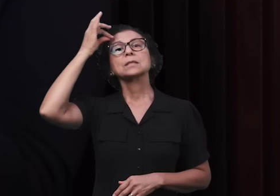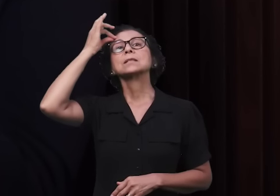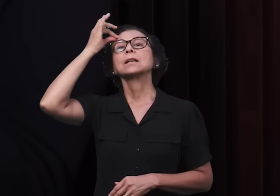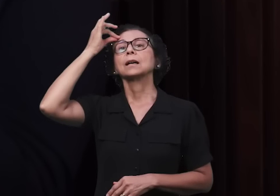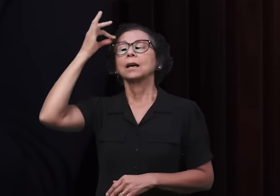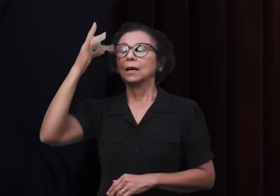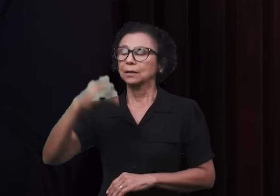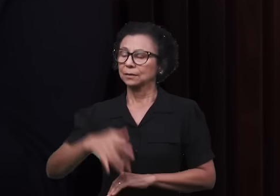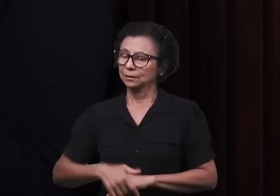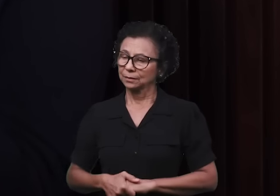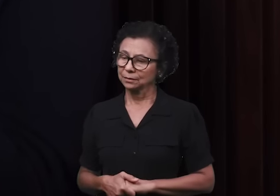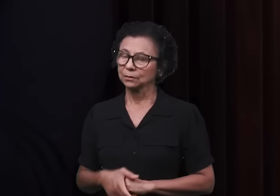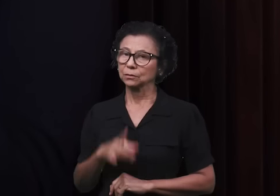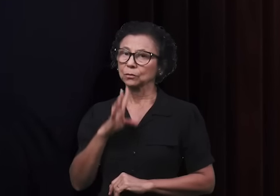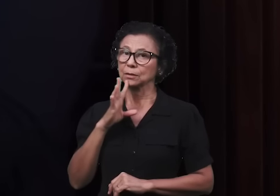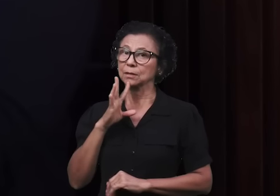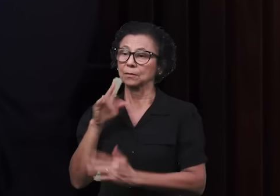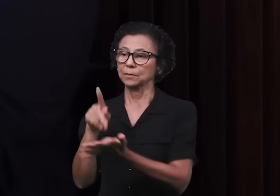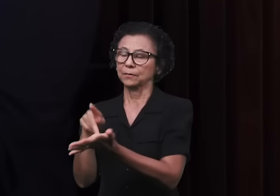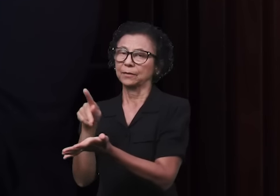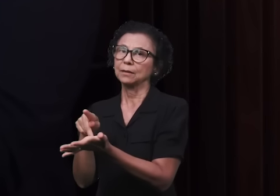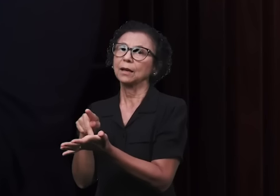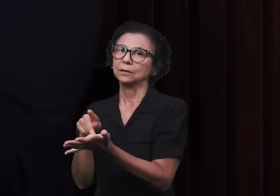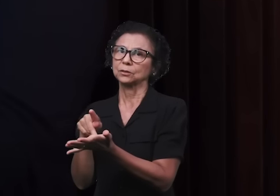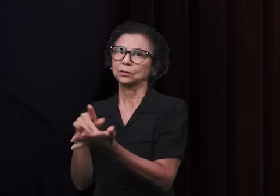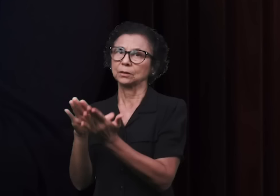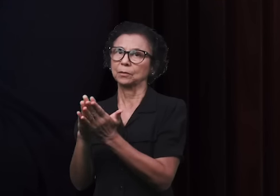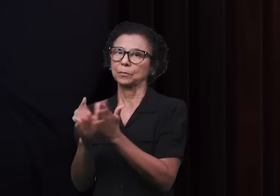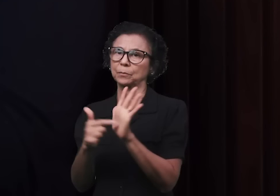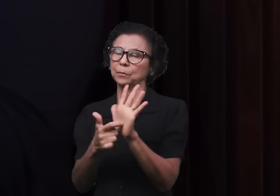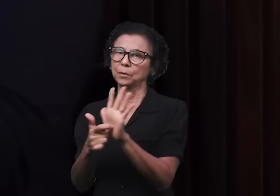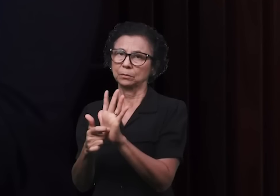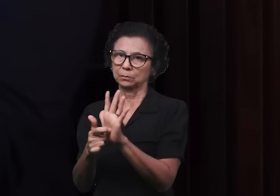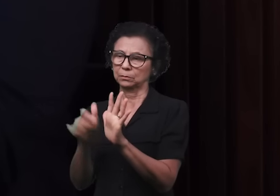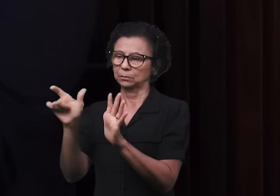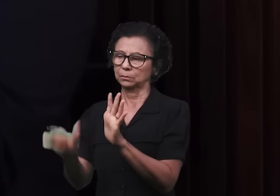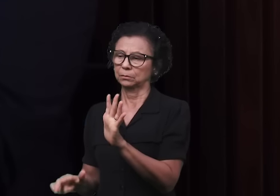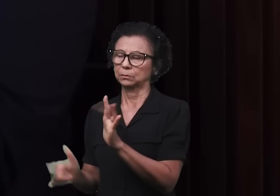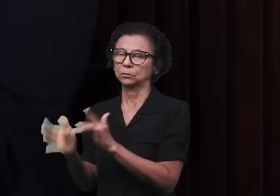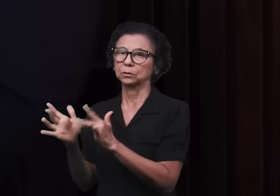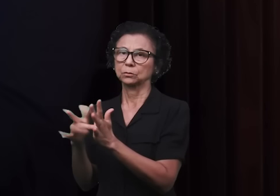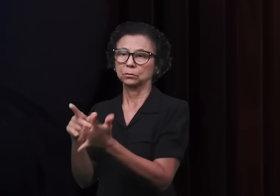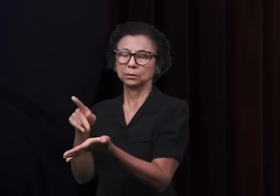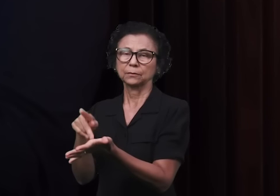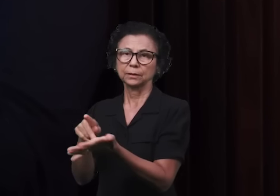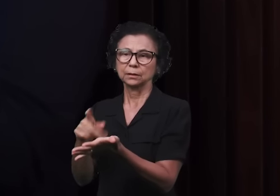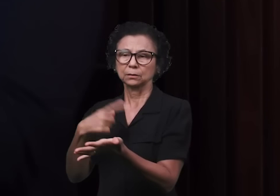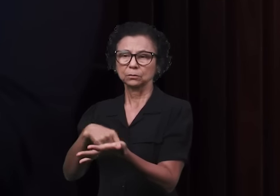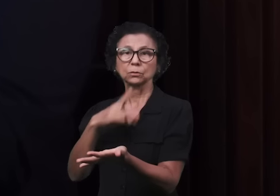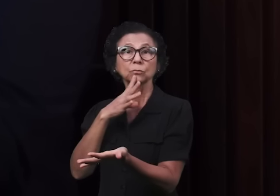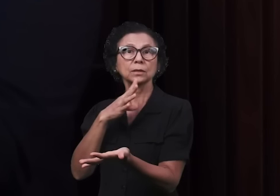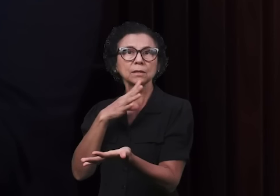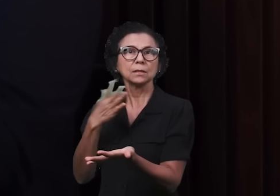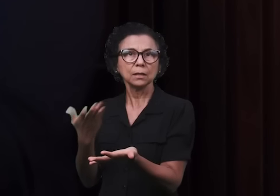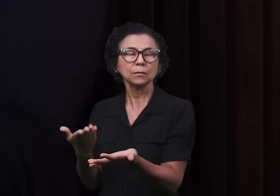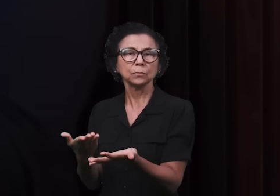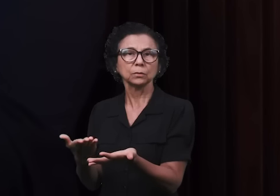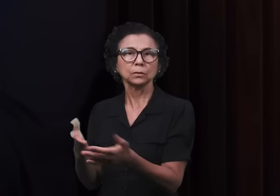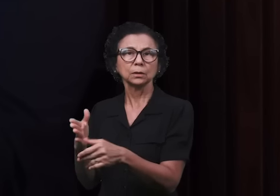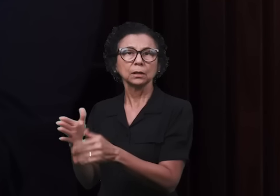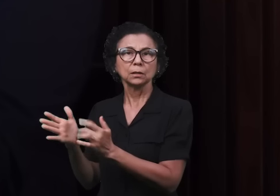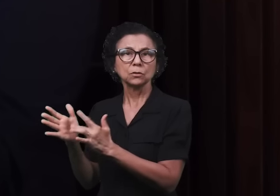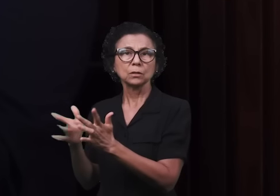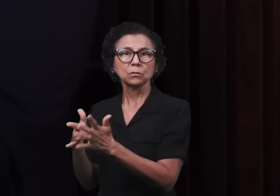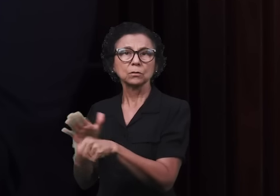voltamos, então nós estamos nos voltando para a verdade. Jesus é a verdade. Então nós passamos a conhecer essa verdade. Foi a